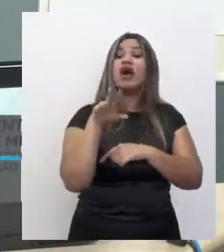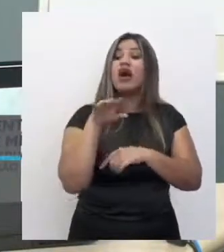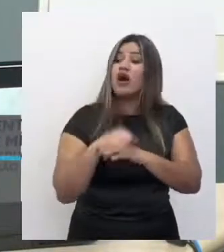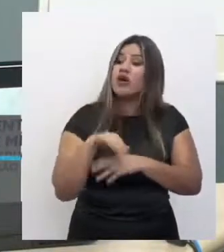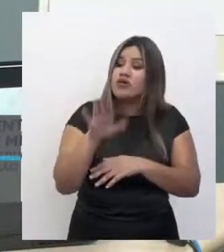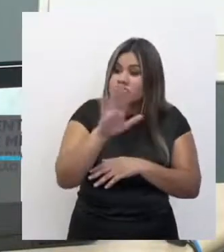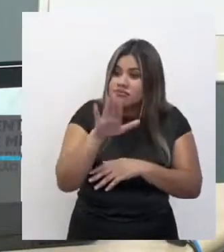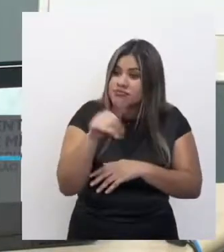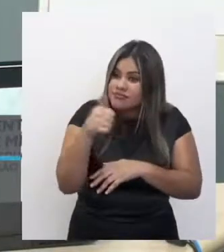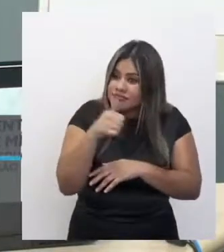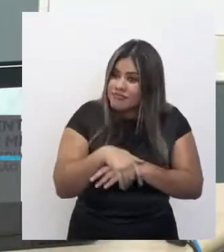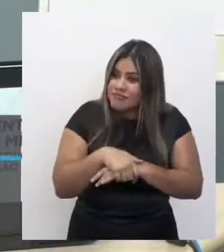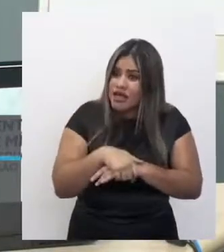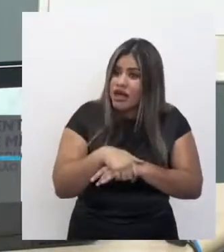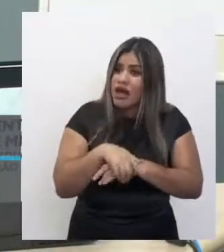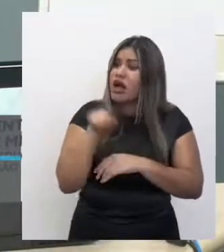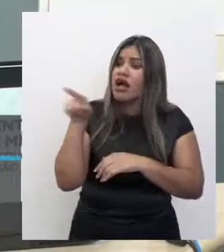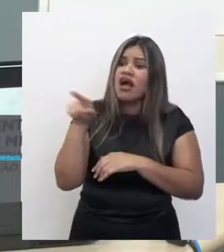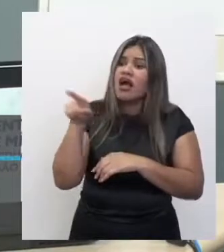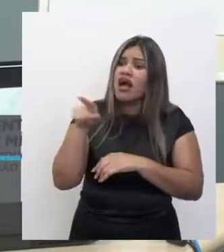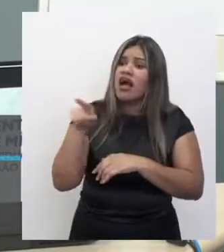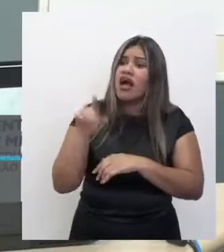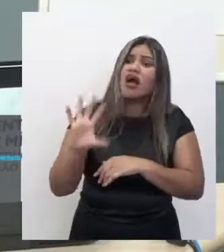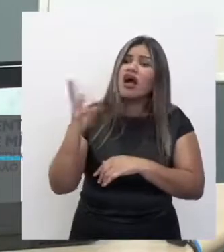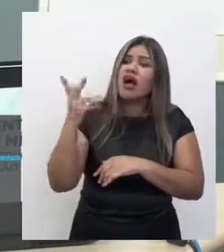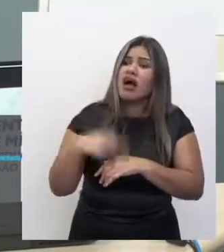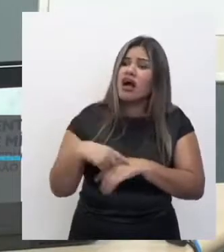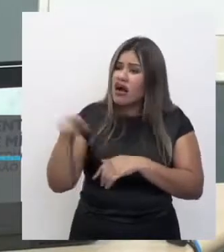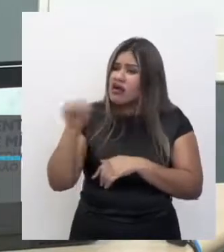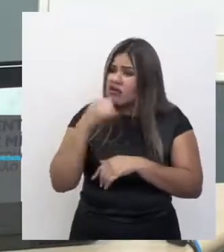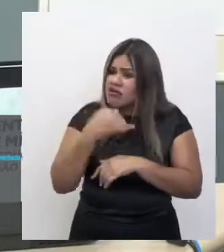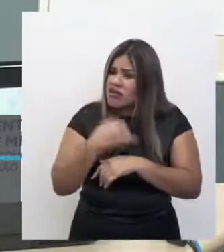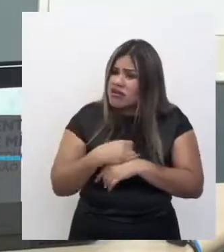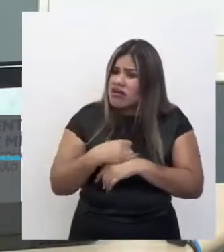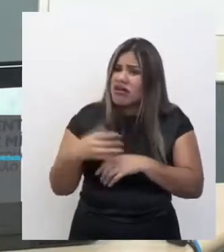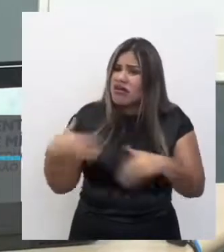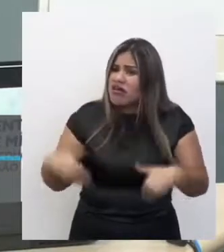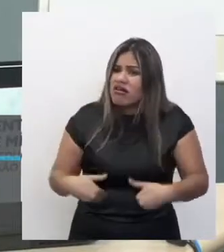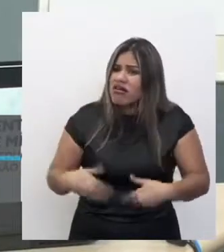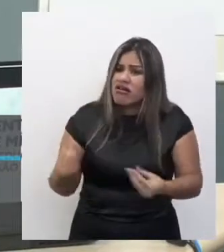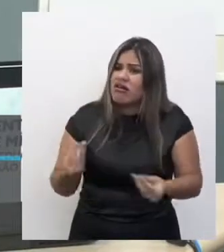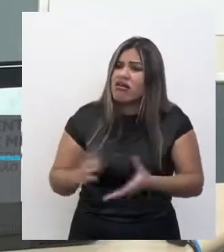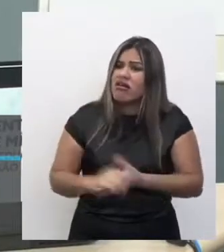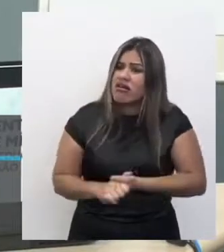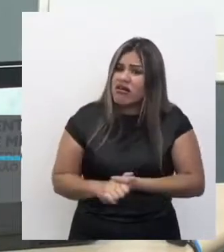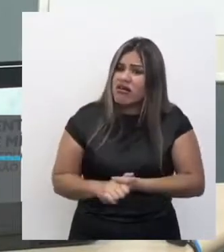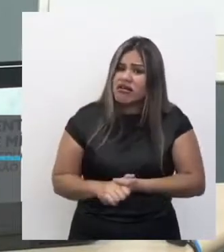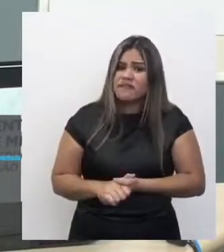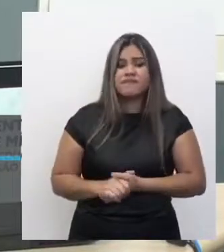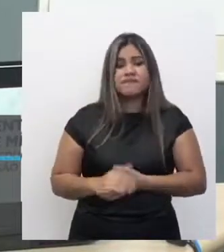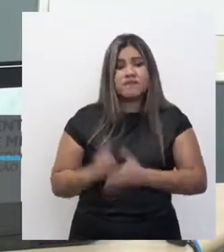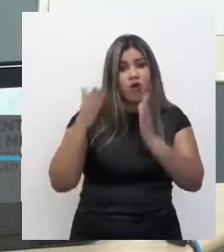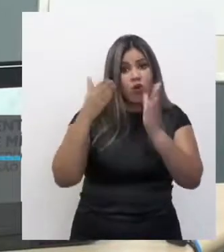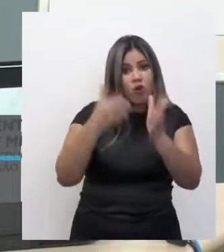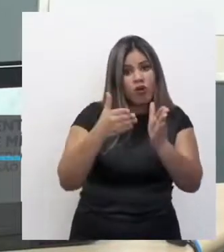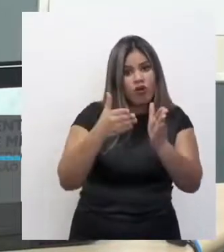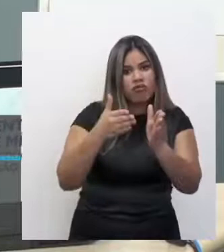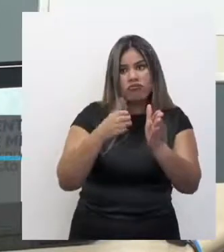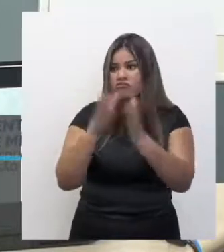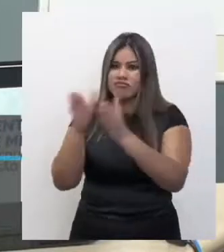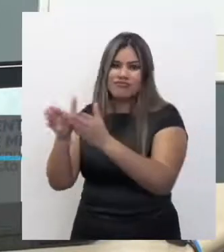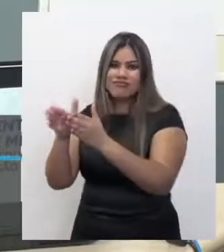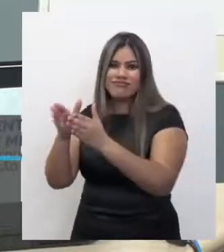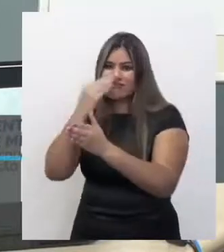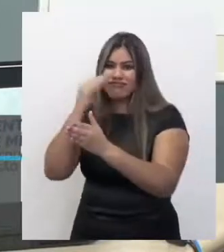fala, oi, tudo bem? Ele está feliz? Ele está legal? Ele está com fome? Dirija-se à pessoa